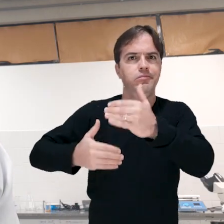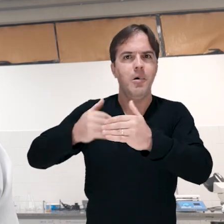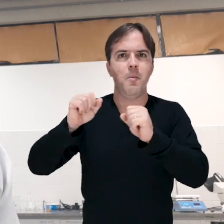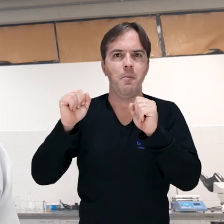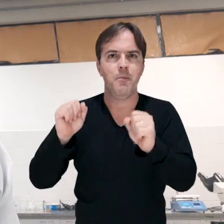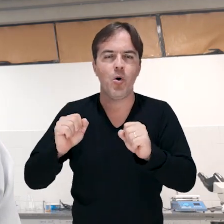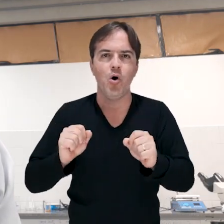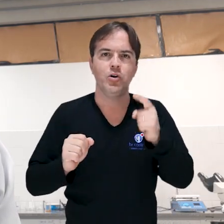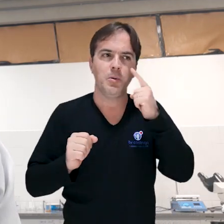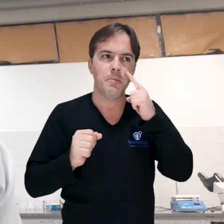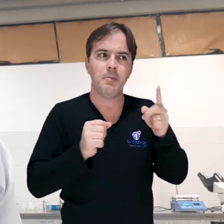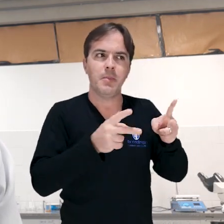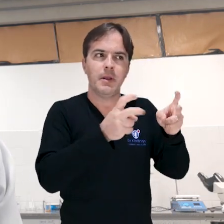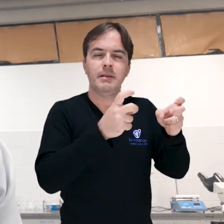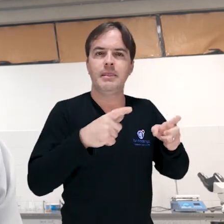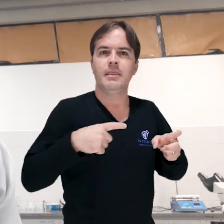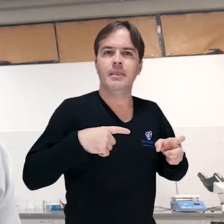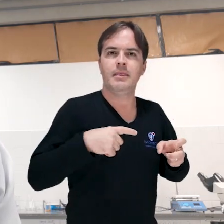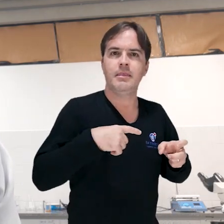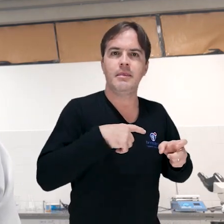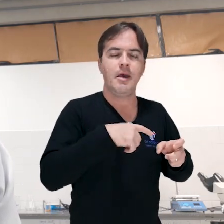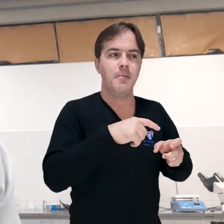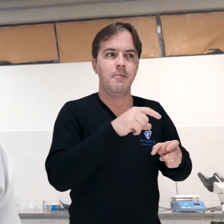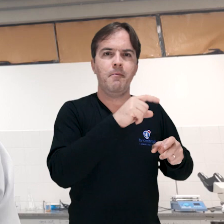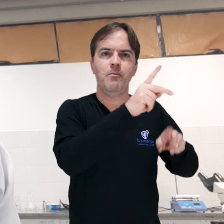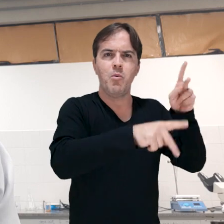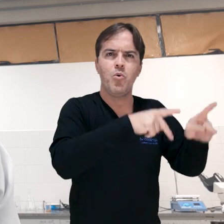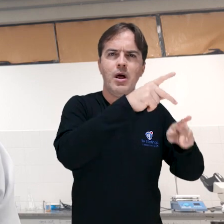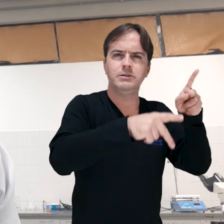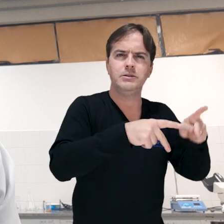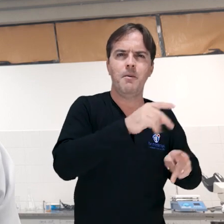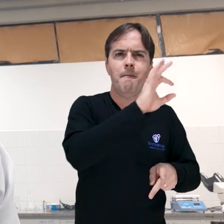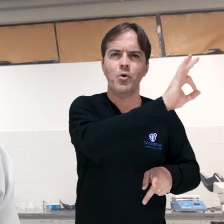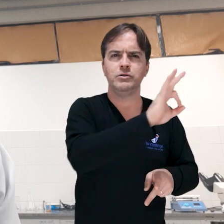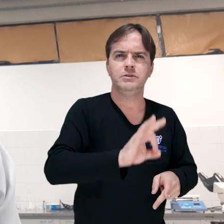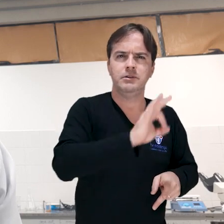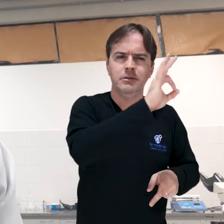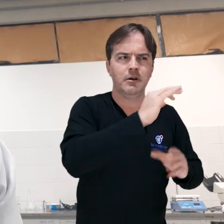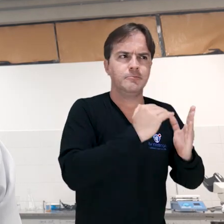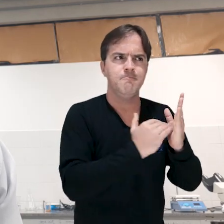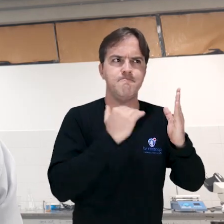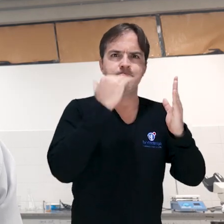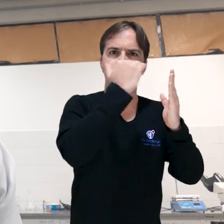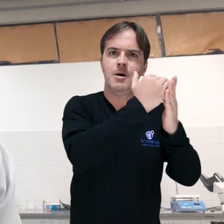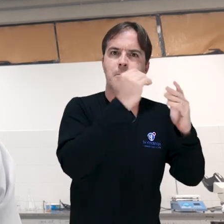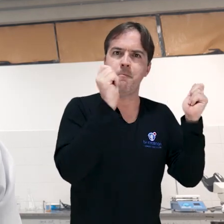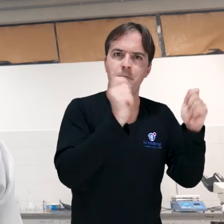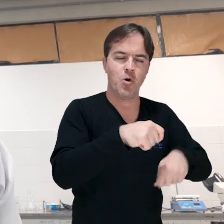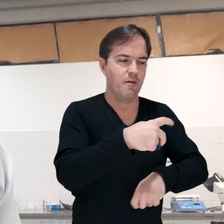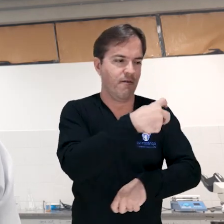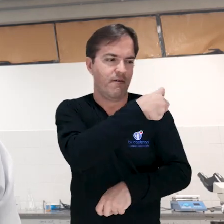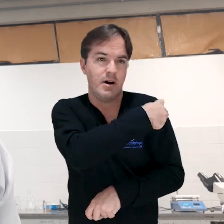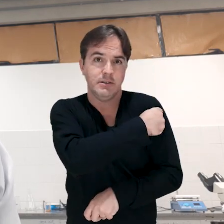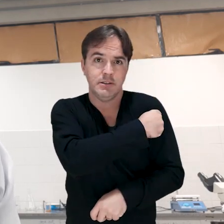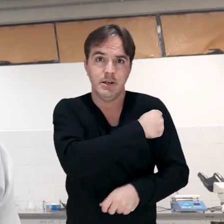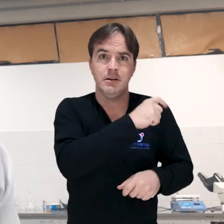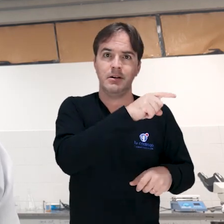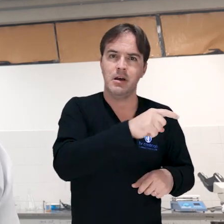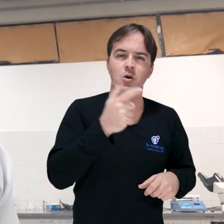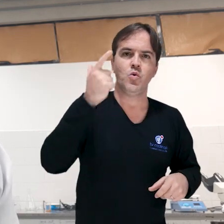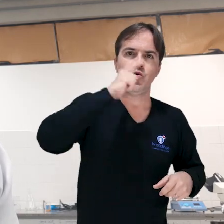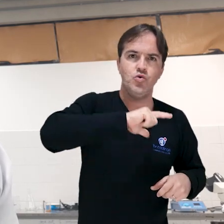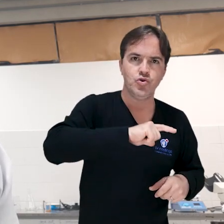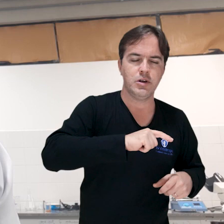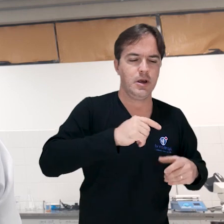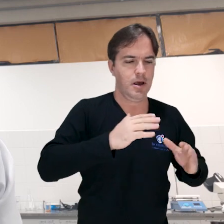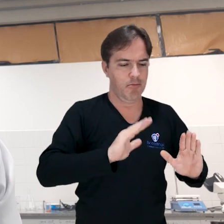nossa sociedade vacinada, produzindo a sua resposta imune adequada, para que nós então tenhamos